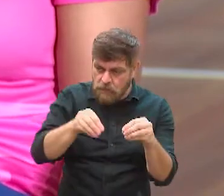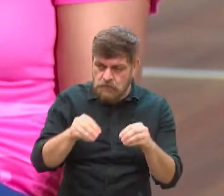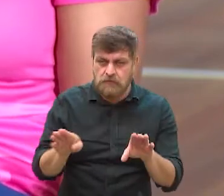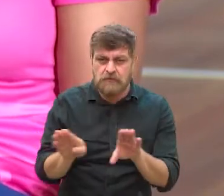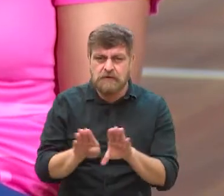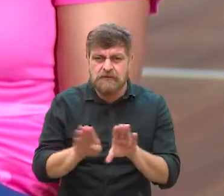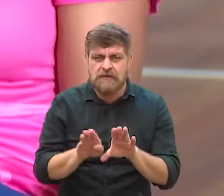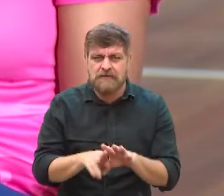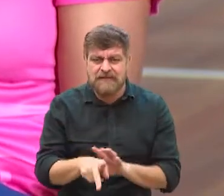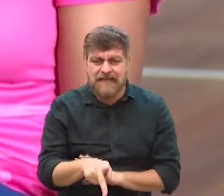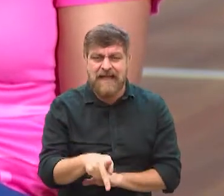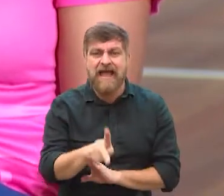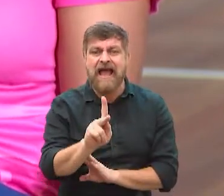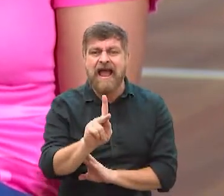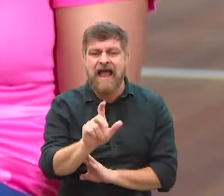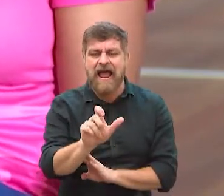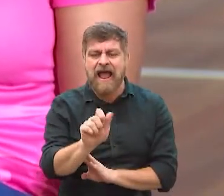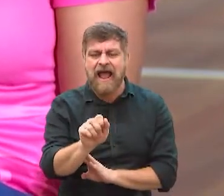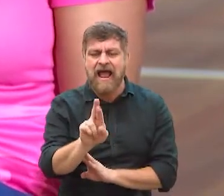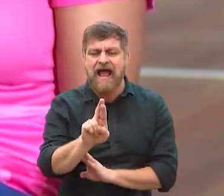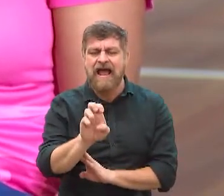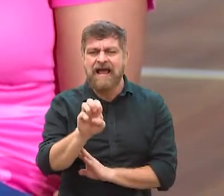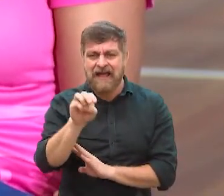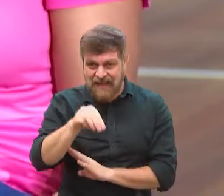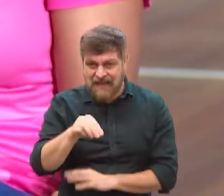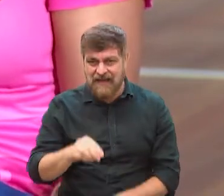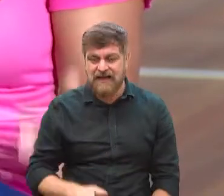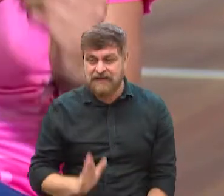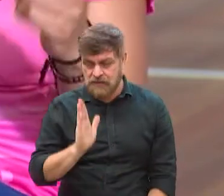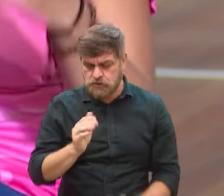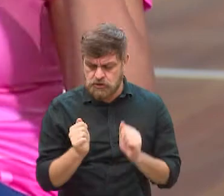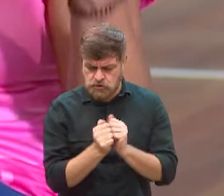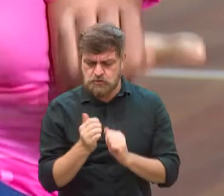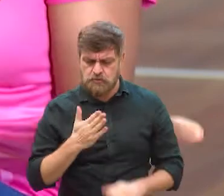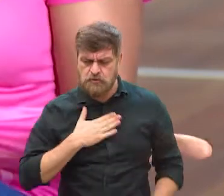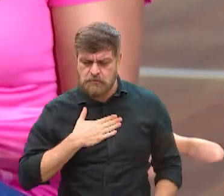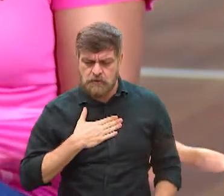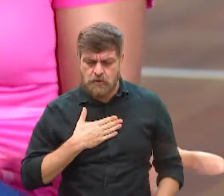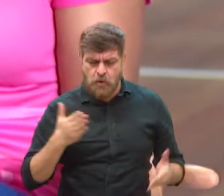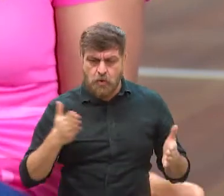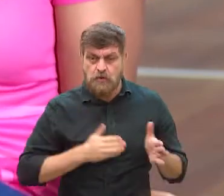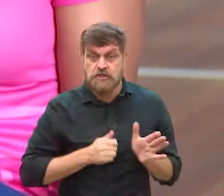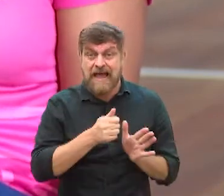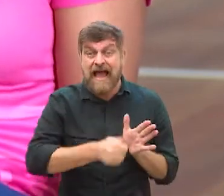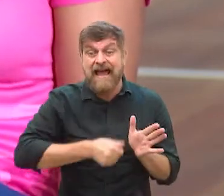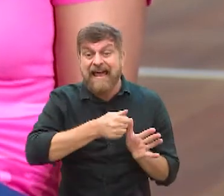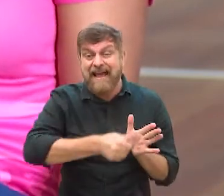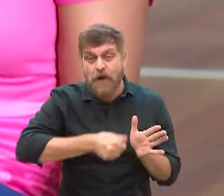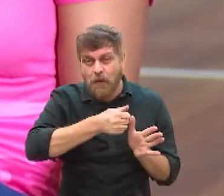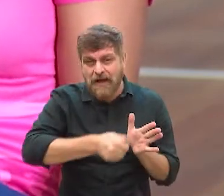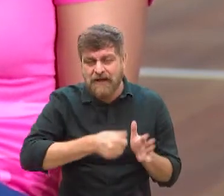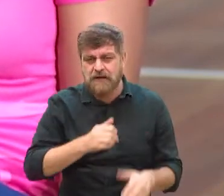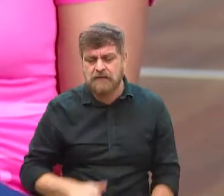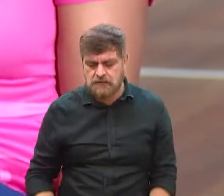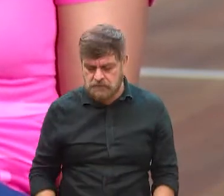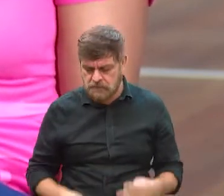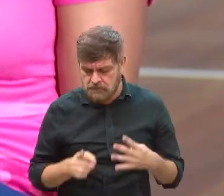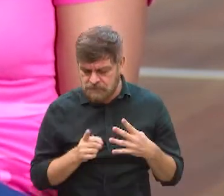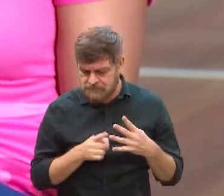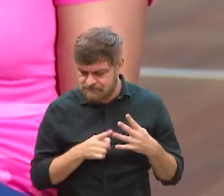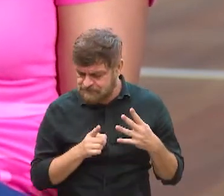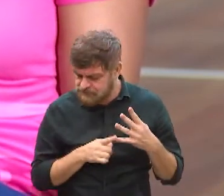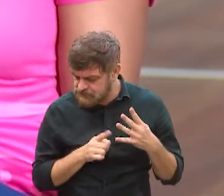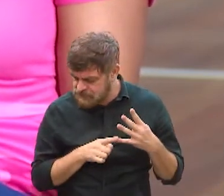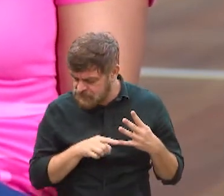de Presidente Venceslau, ela jogou comigo em Presidente Venceslau, hoje ela está em Araraquara. E as outras duas, eu acho